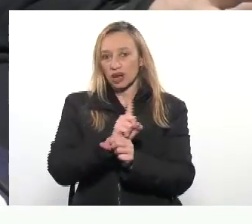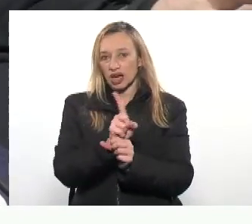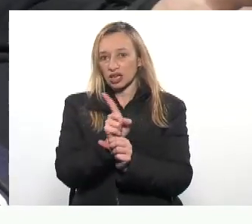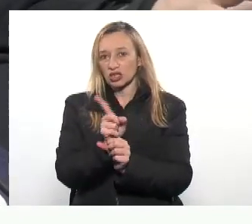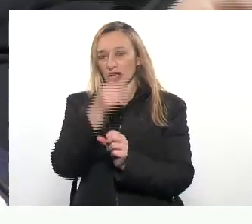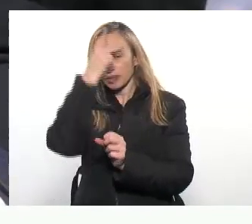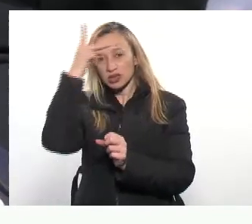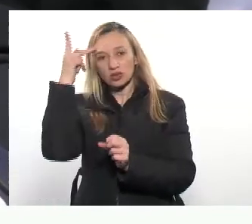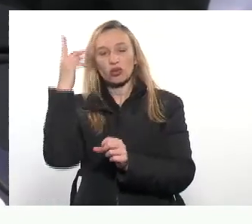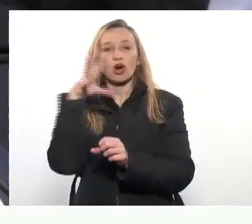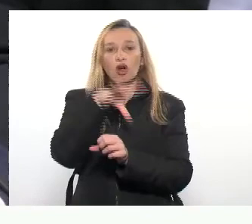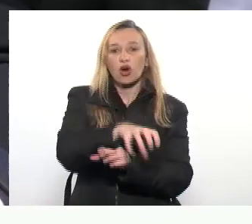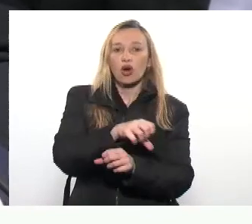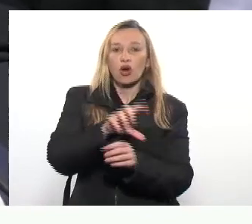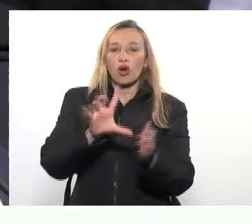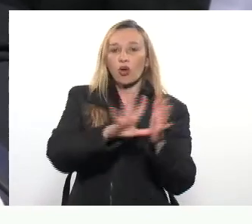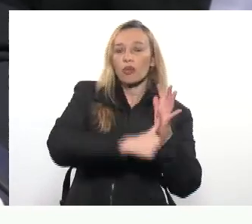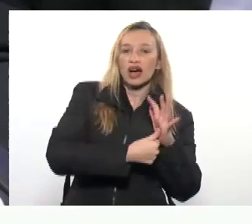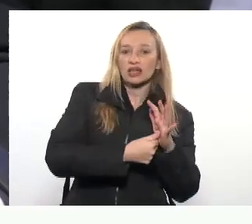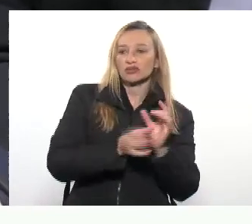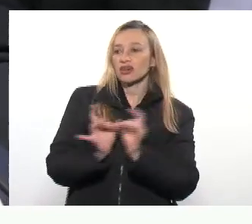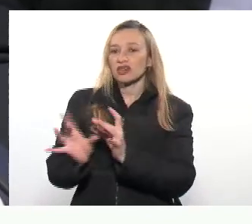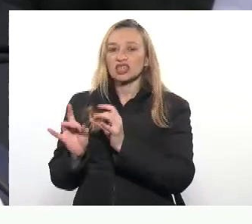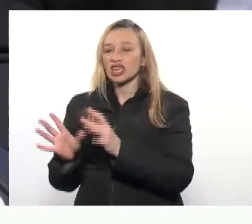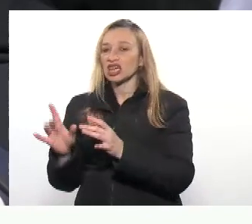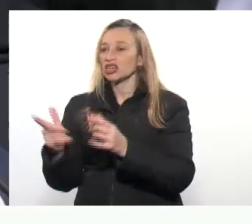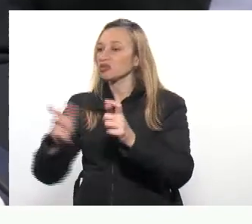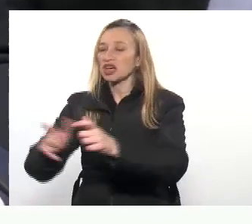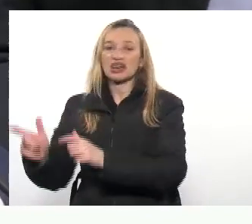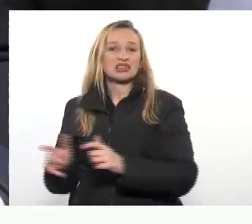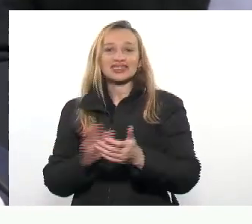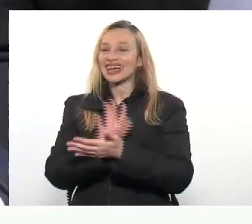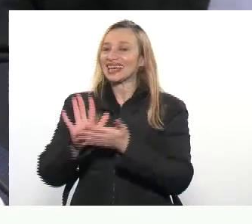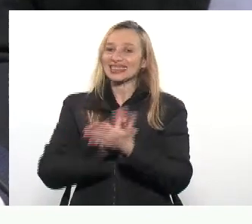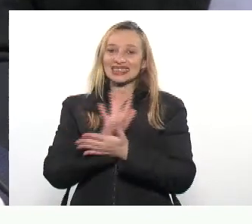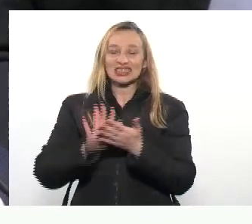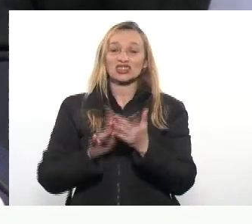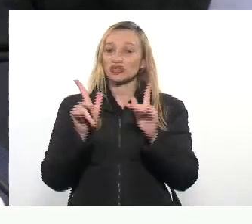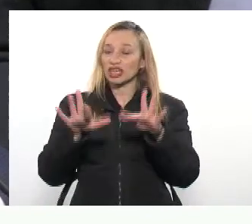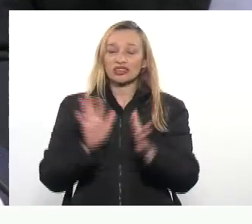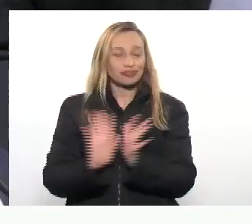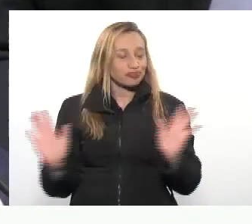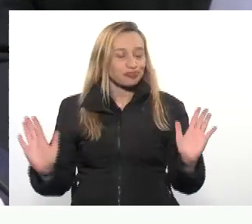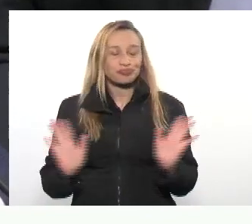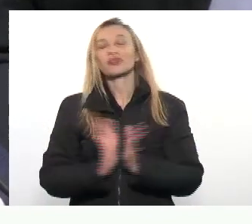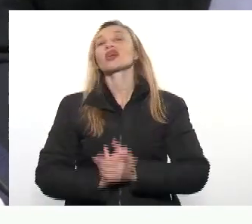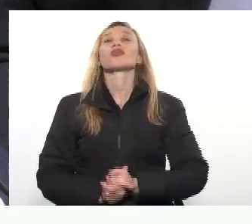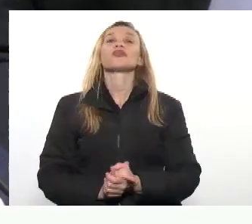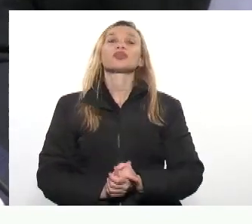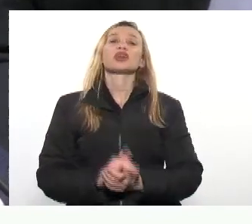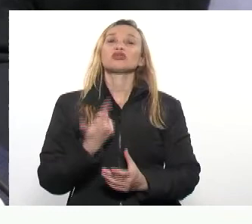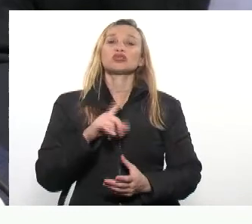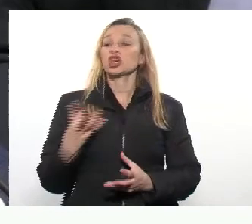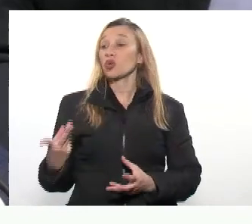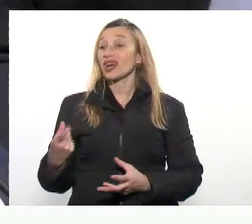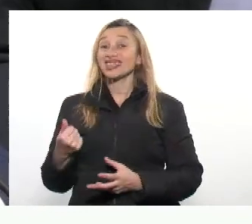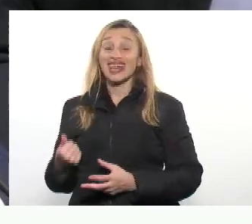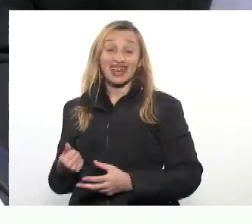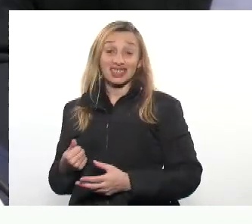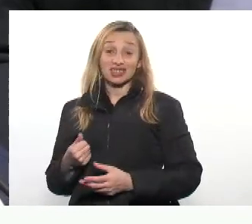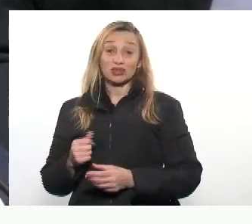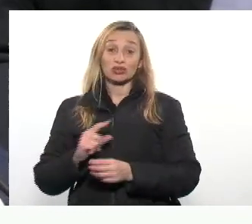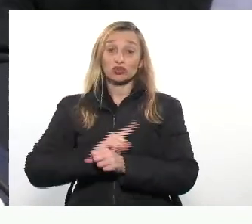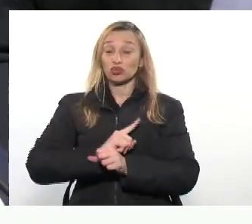pessoa roubar, não vai vender em ferro velho, ele é um idômetro completamente diferente. Tá? Ele não tem a qualidade que tem o